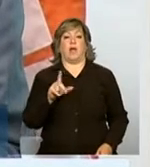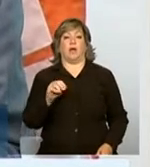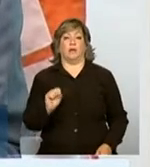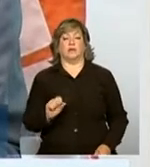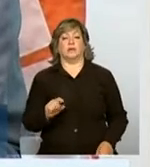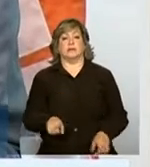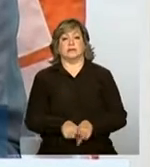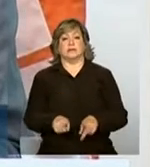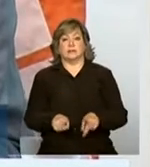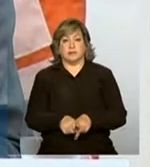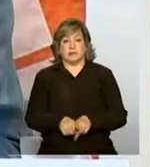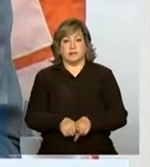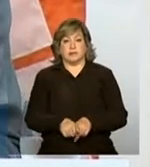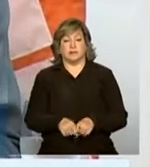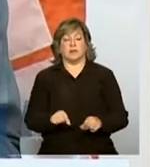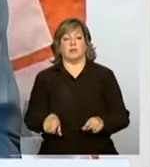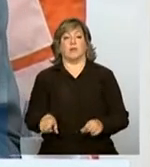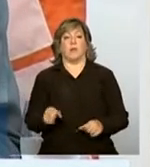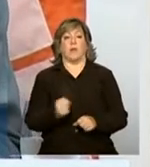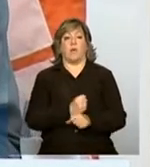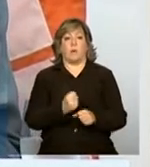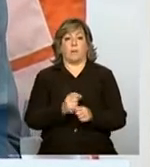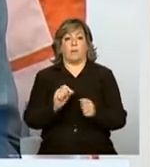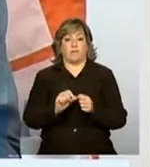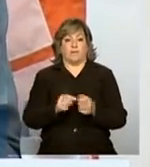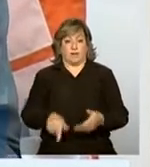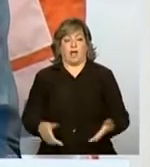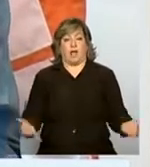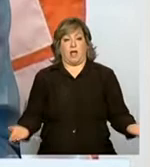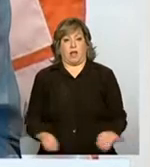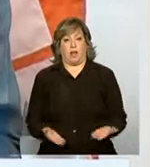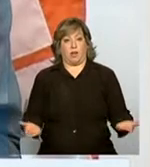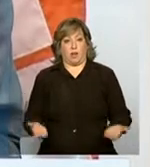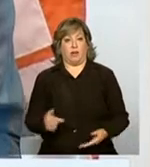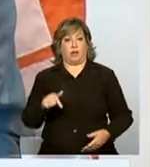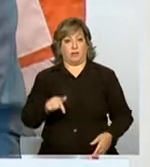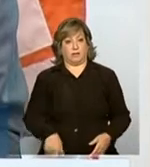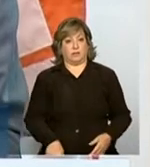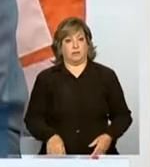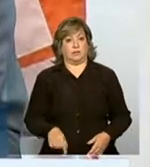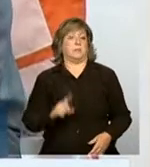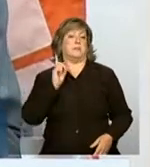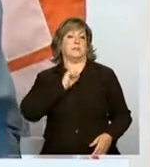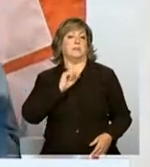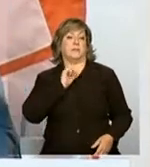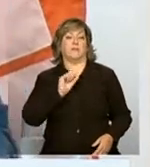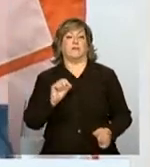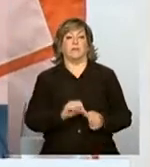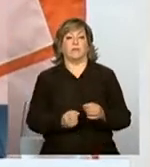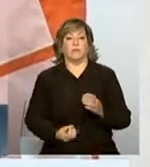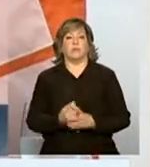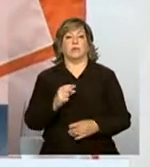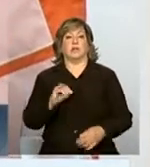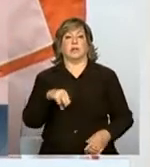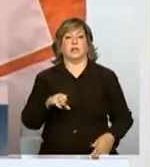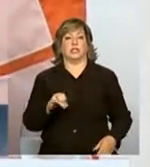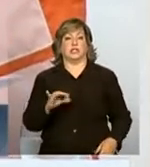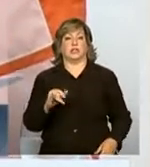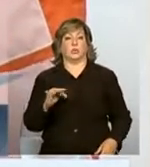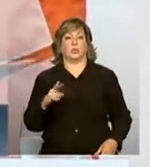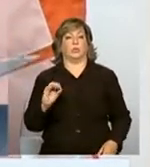e representativos da obra que se realiza em nosso Estado. Refiro-me à criação do Instituto de